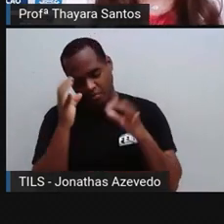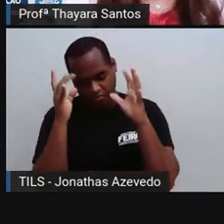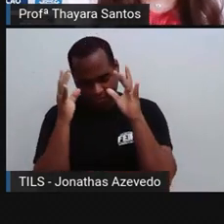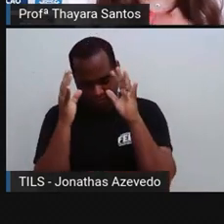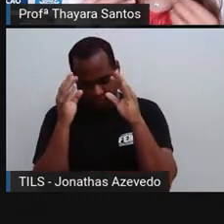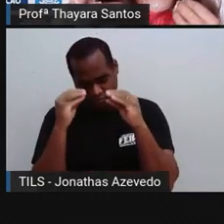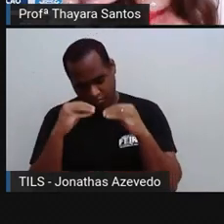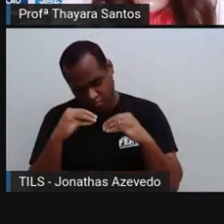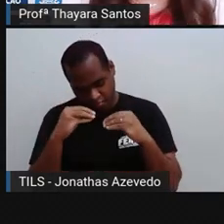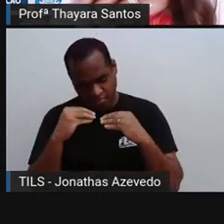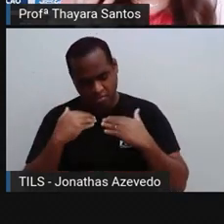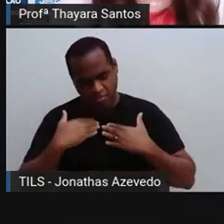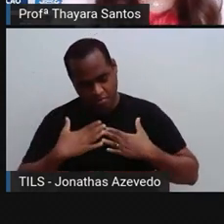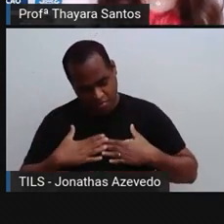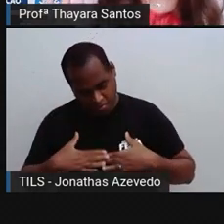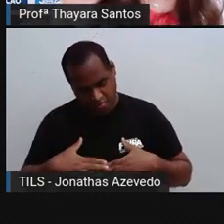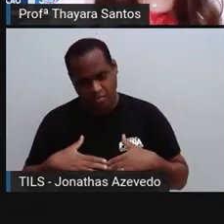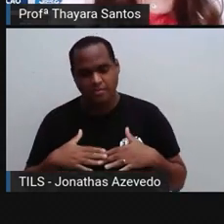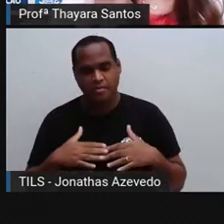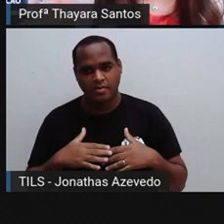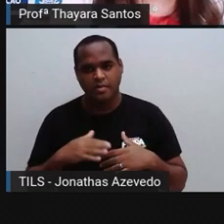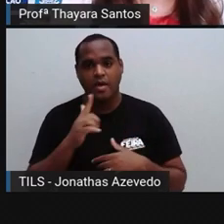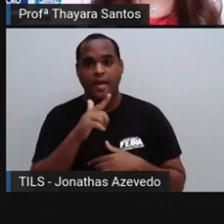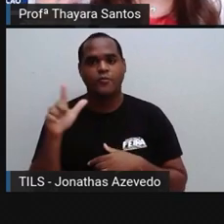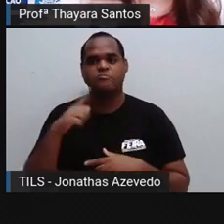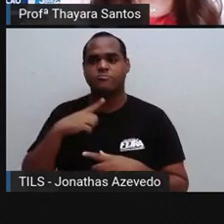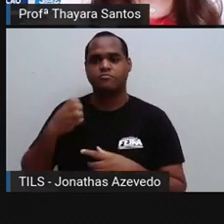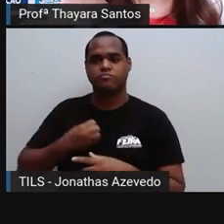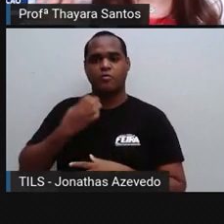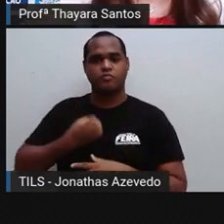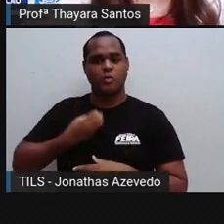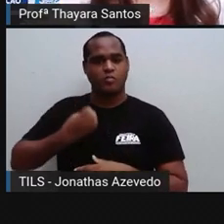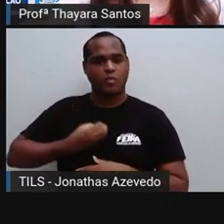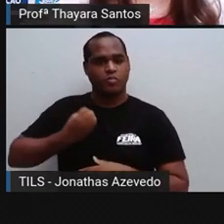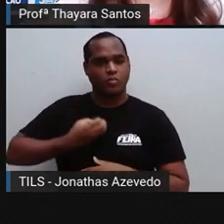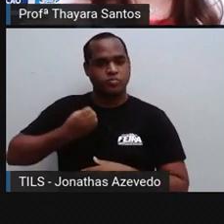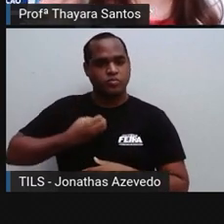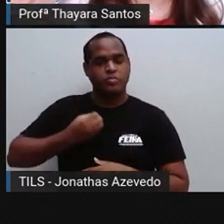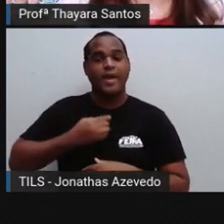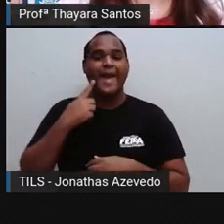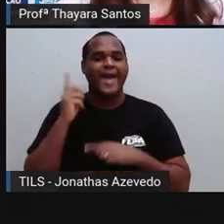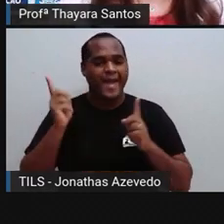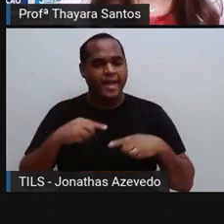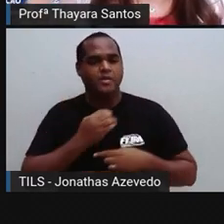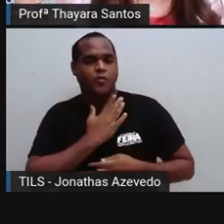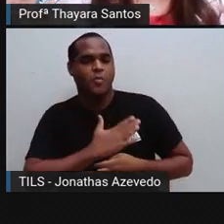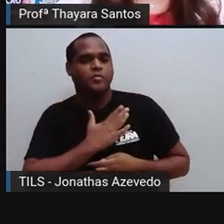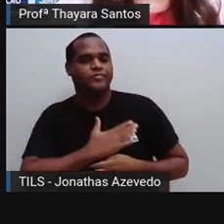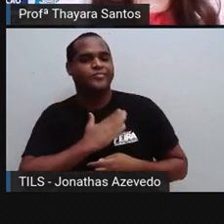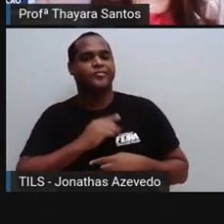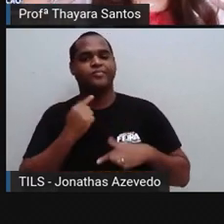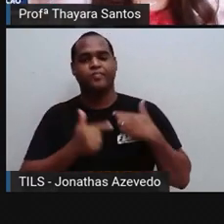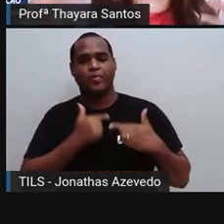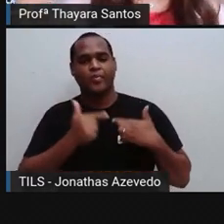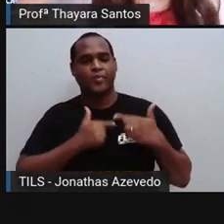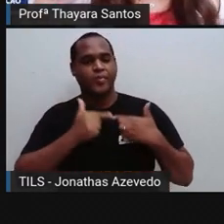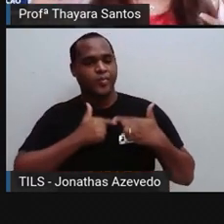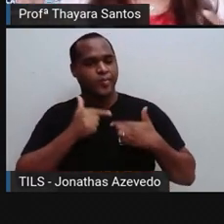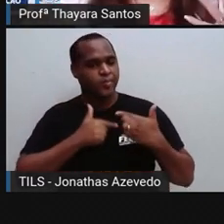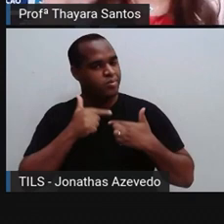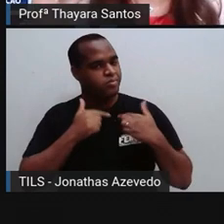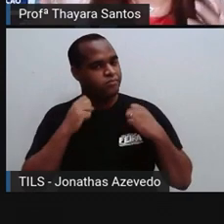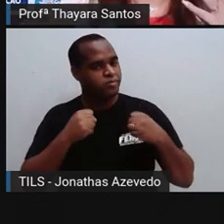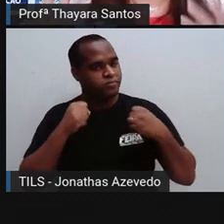mais contido, numa sonolência maior, os estimulantes fazem com que a gente fique numa sensação de excitação o